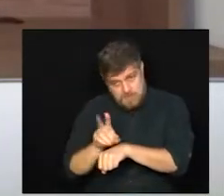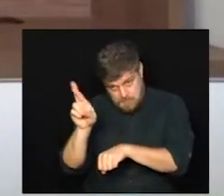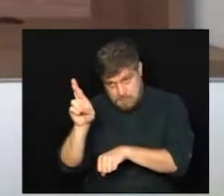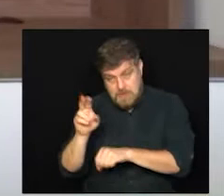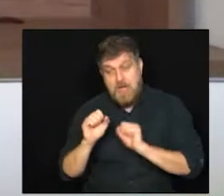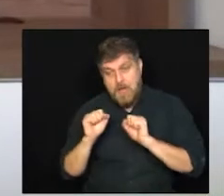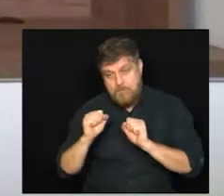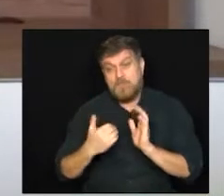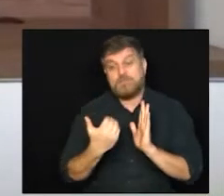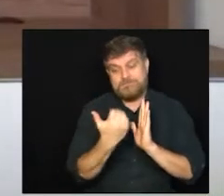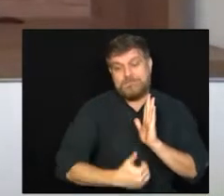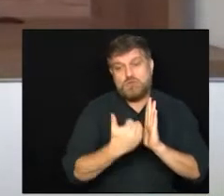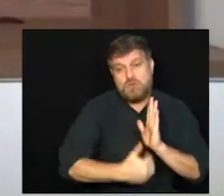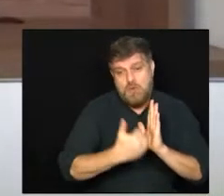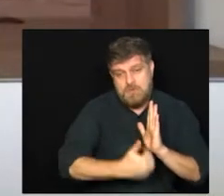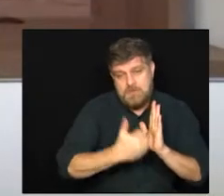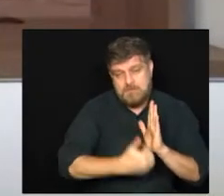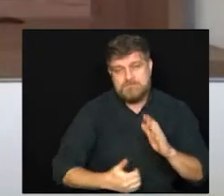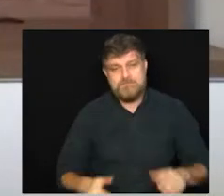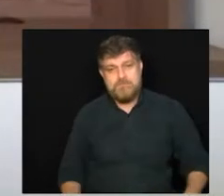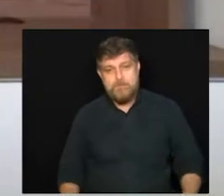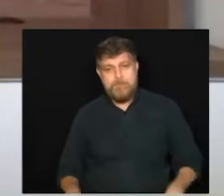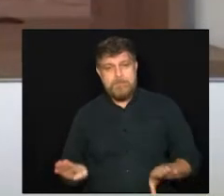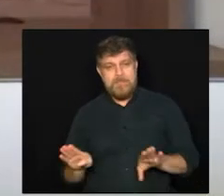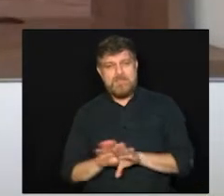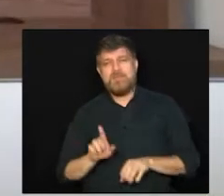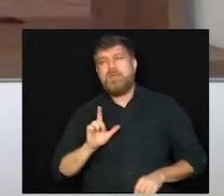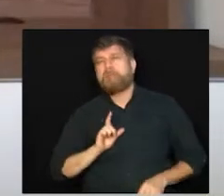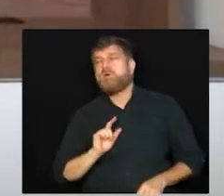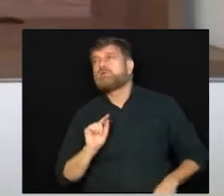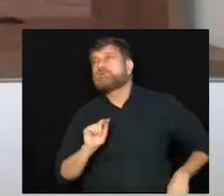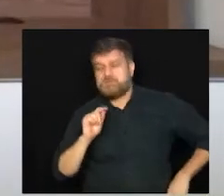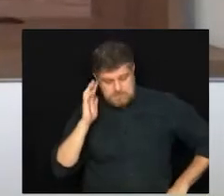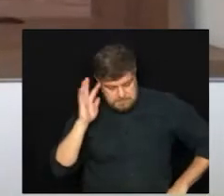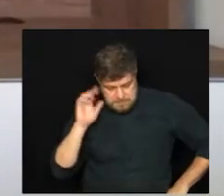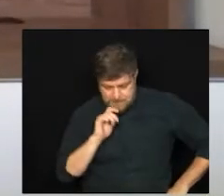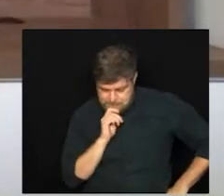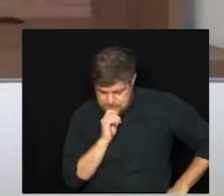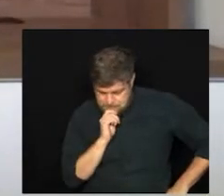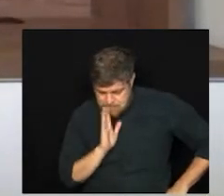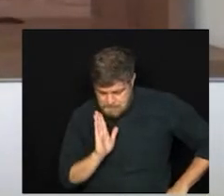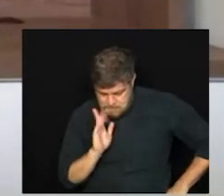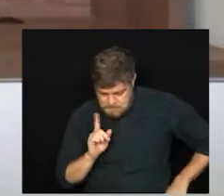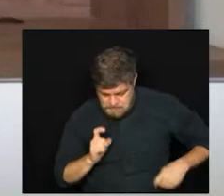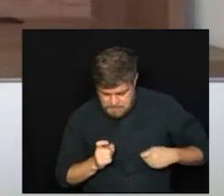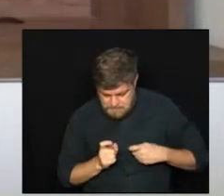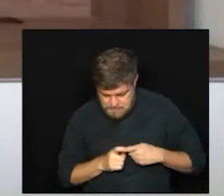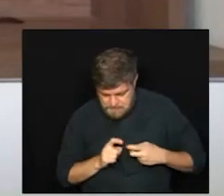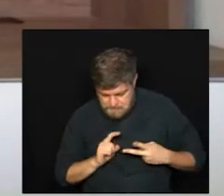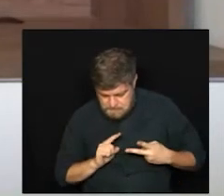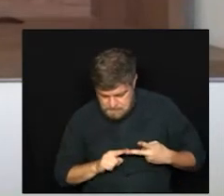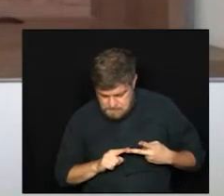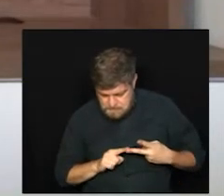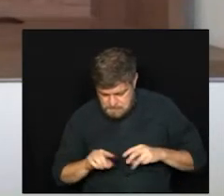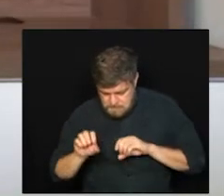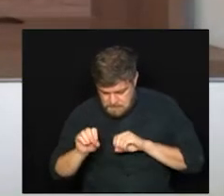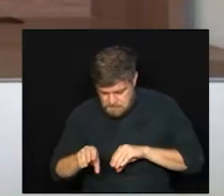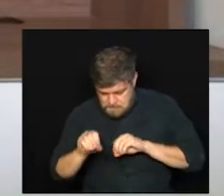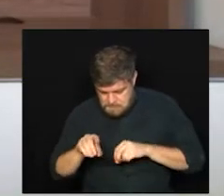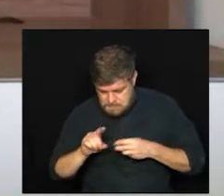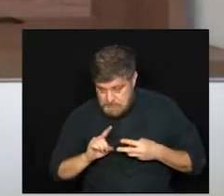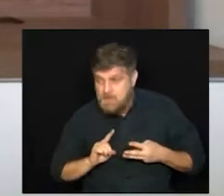tipo. A gente também pode deduzir, deixa eu pensar, então eu falei das despesas médicas, despesas com